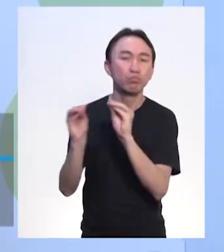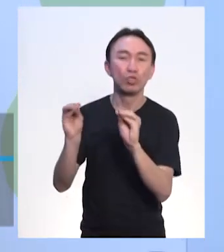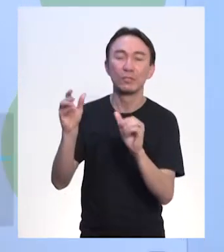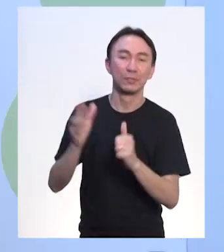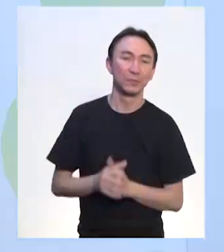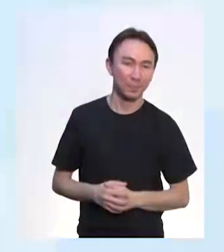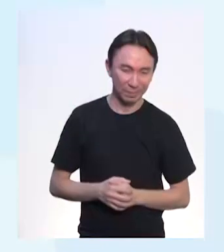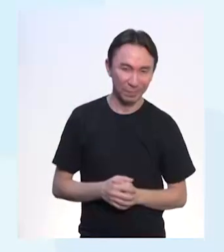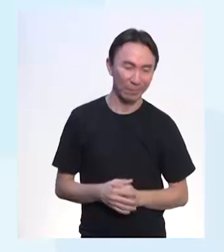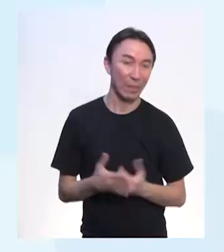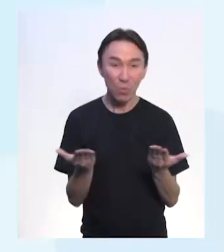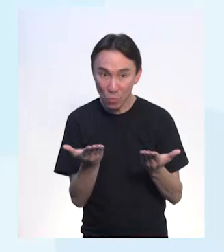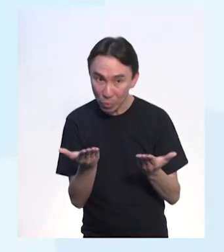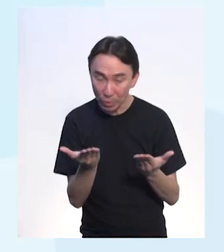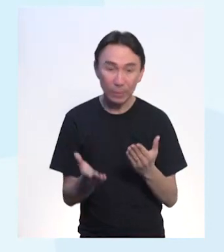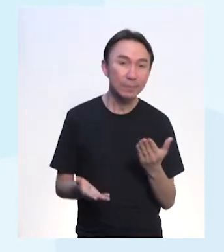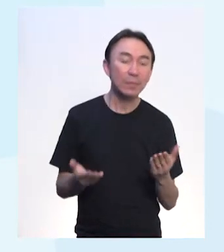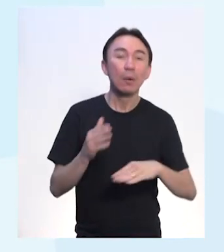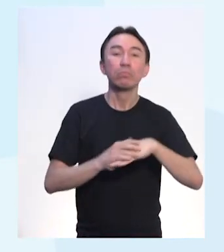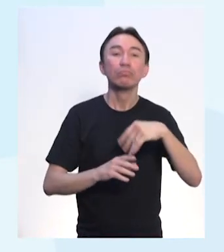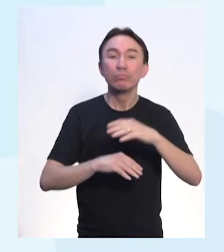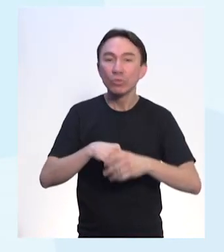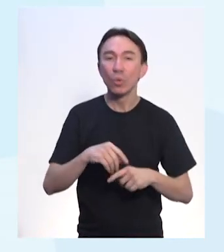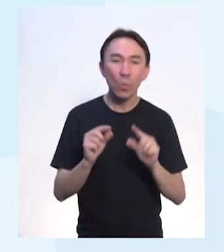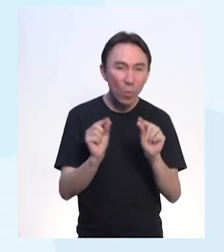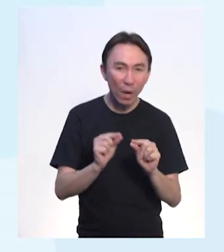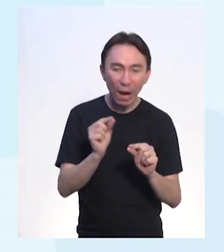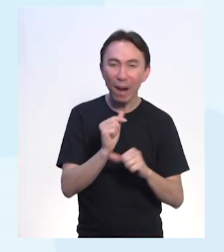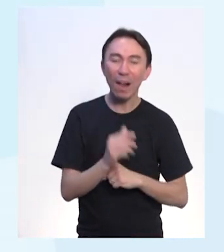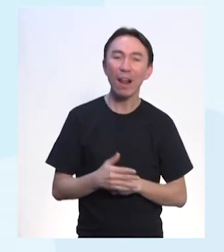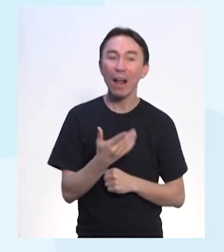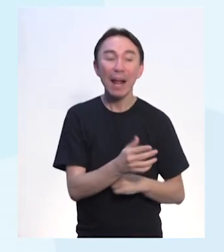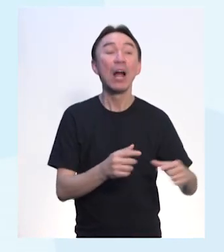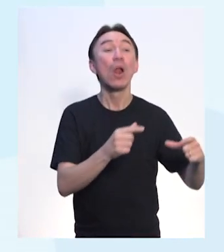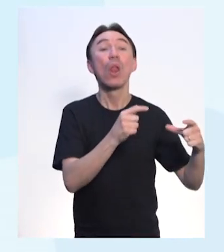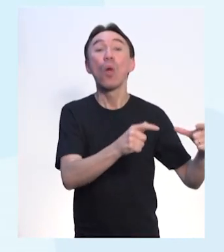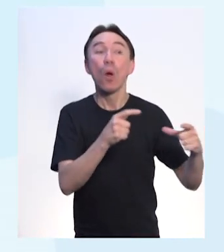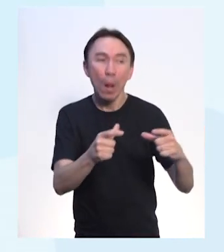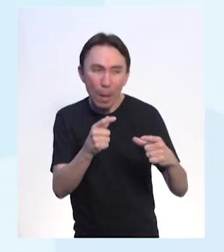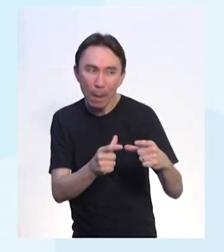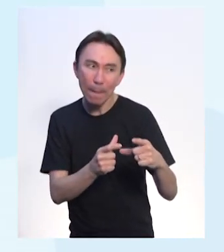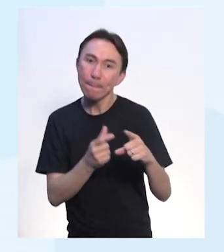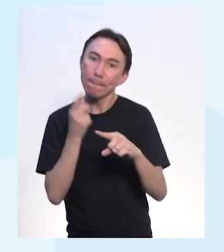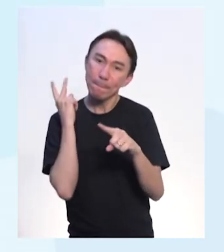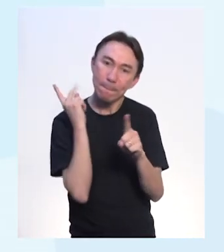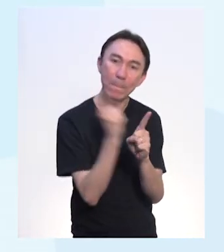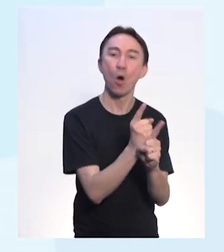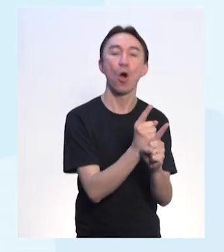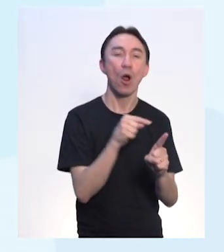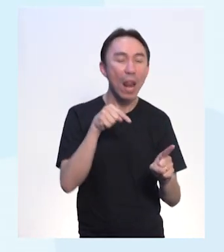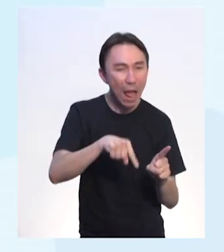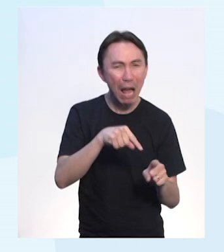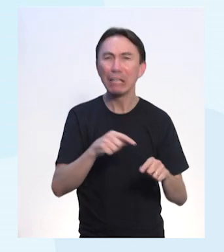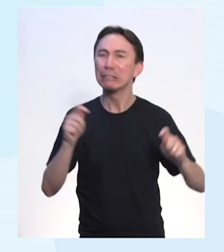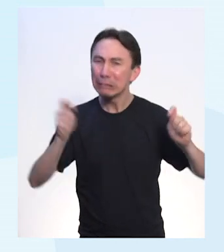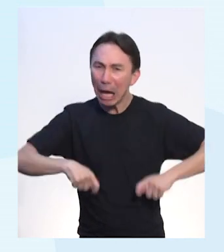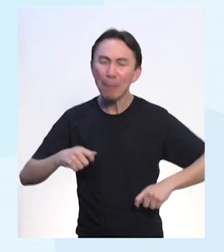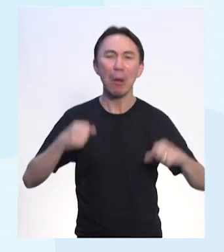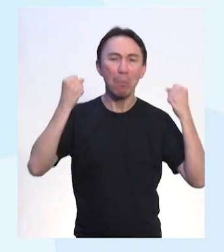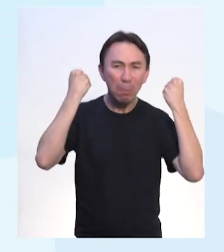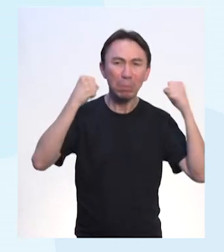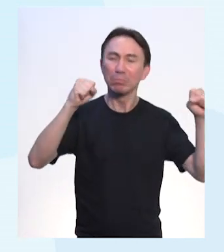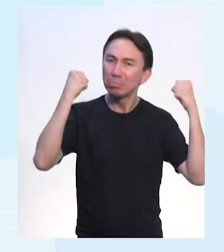da aula de hoje. Verificar locais disponíveis na comunidade para a prática de esportes e das demais